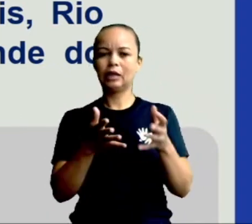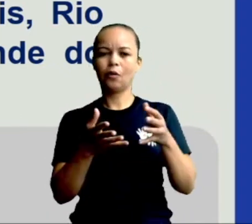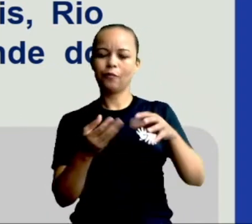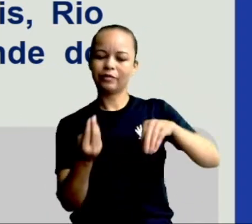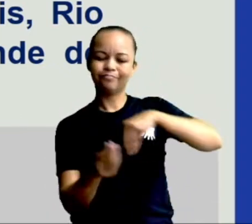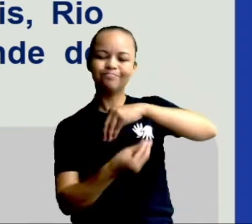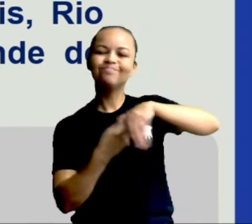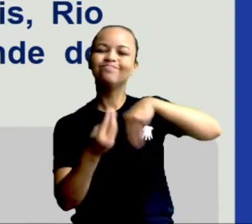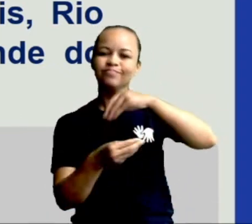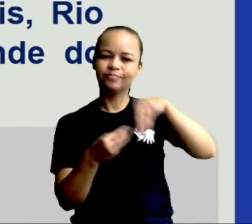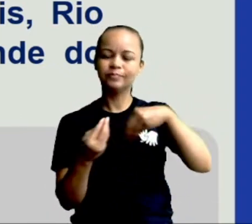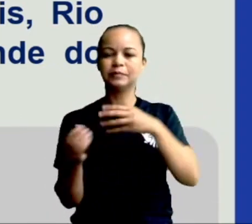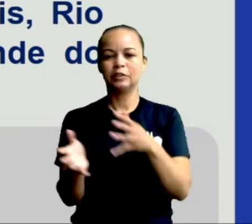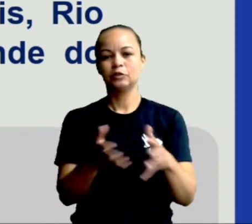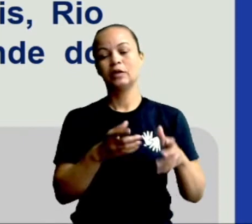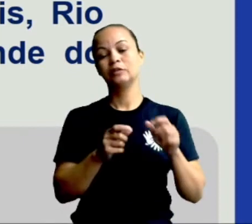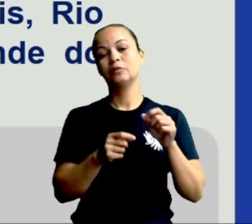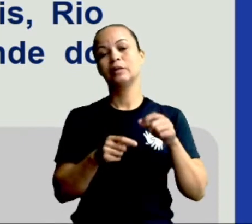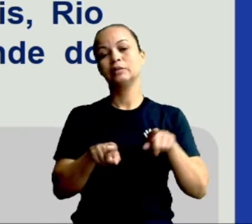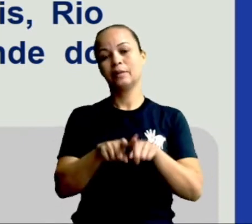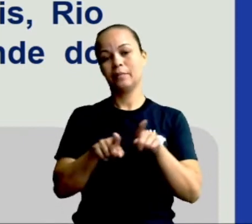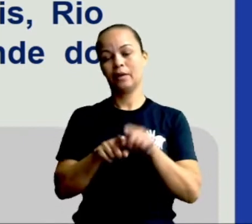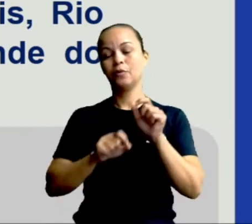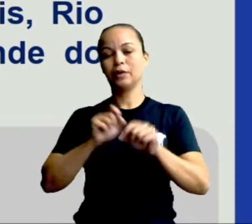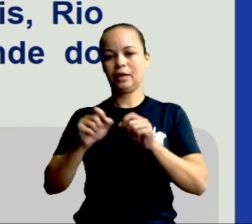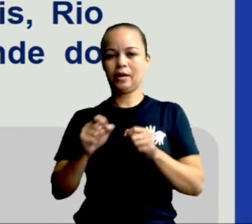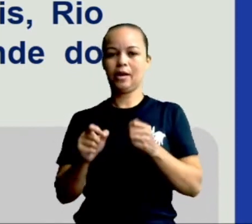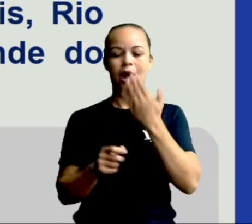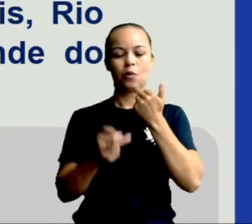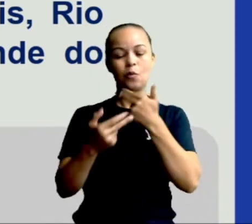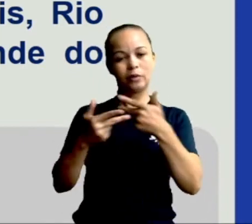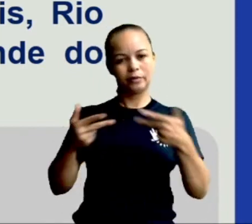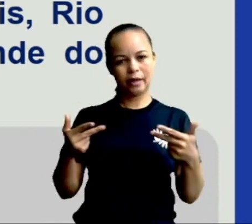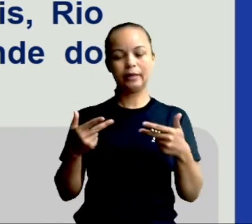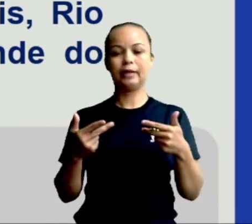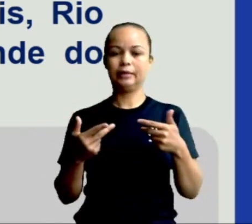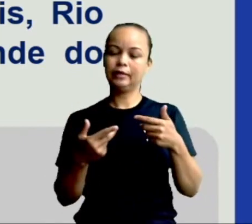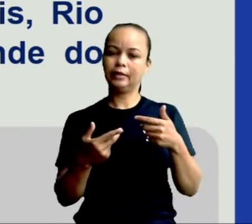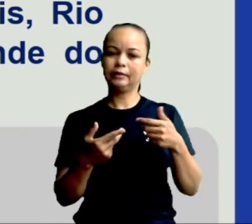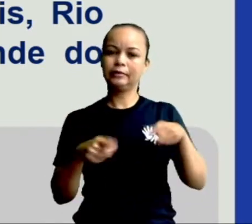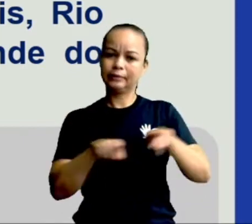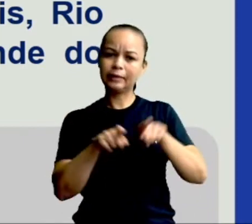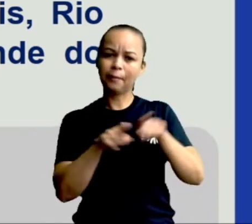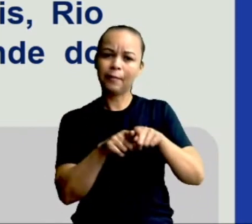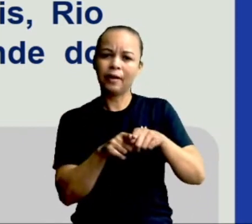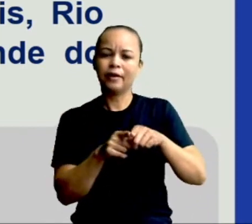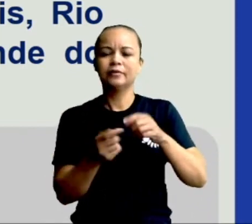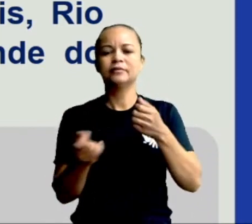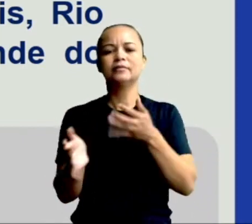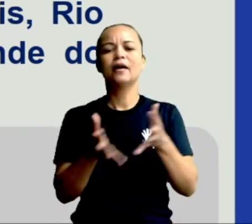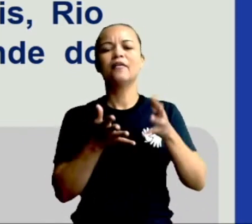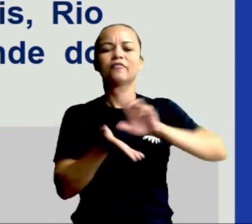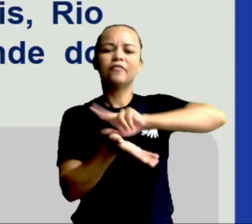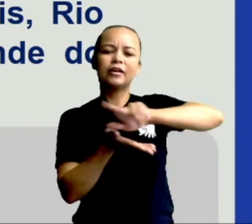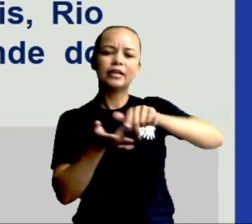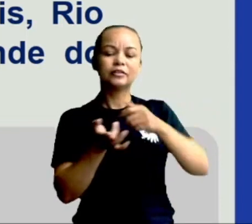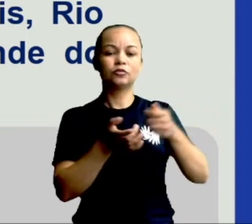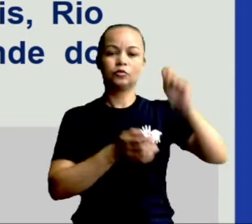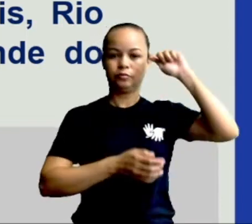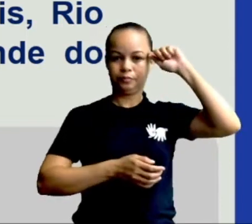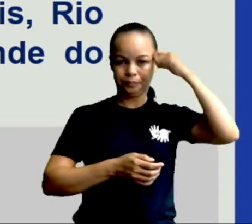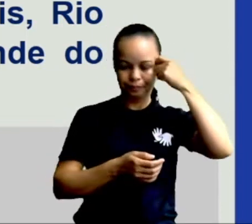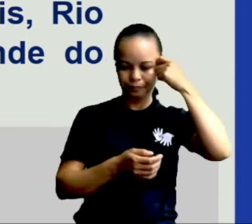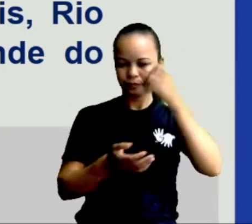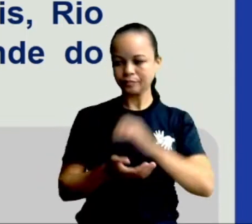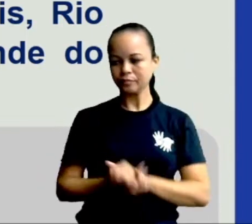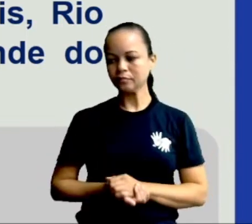misturando. Sobretudo também a questão da culinária, né, que eles trazem também. Então, essa influência se faz notar